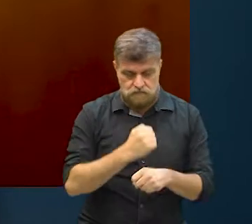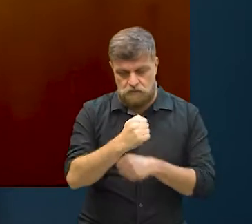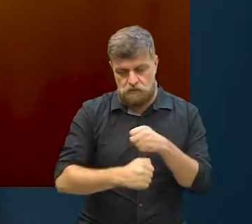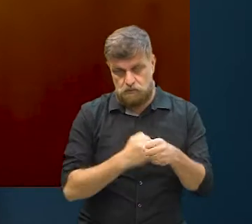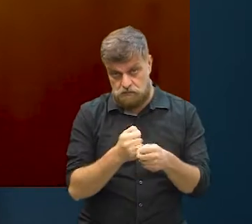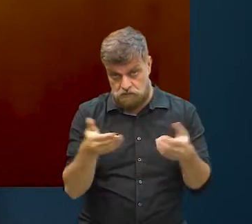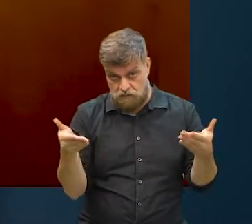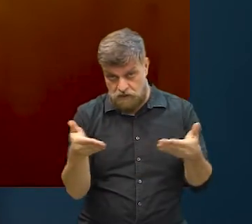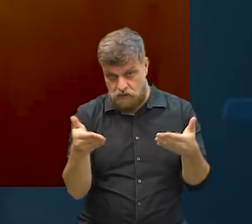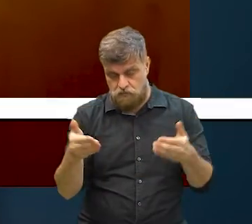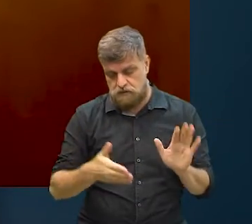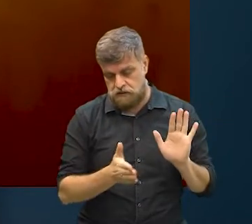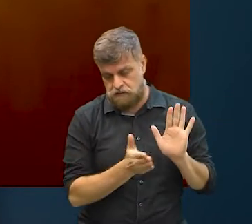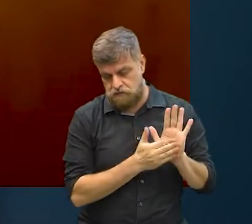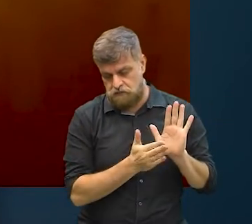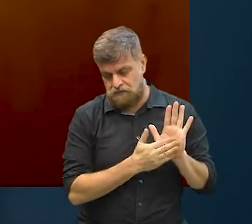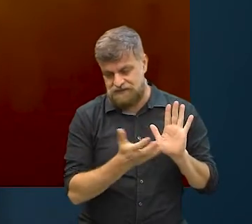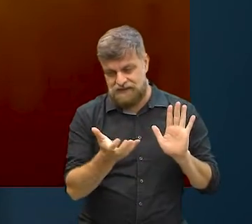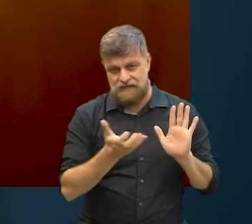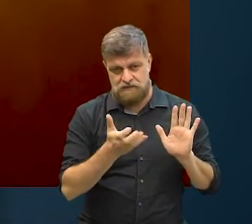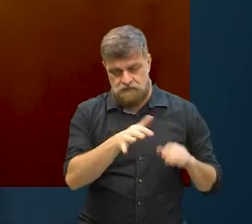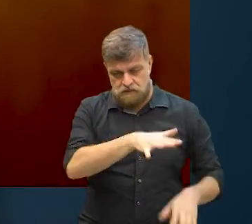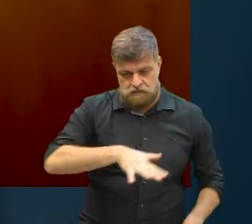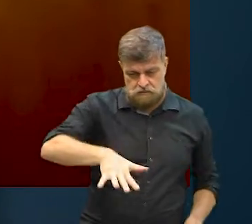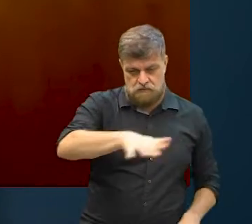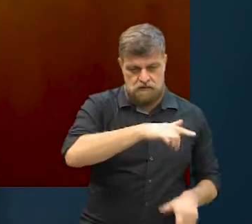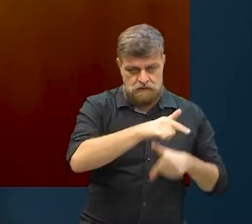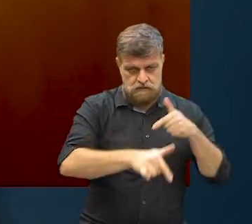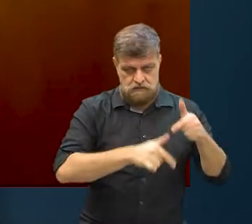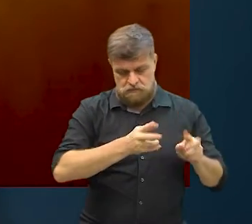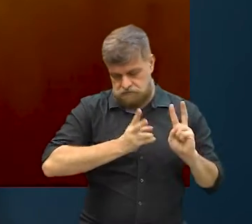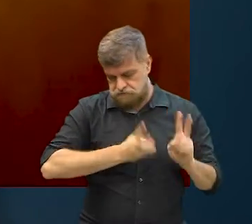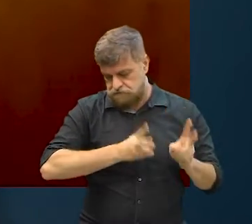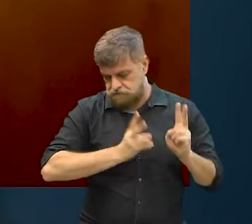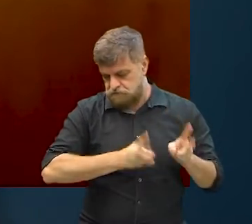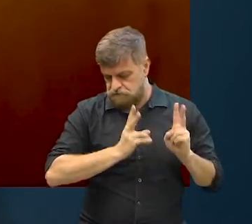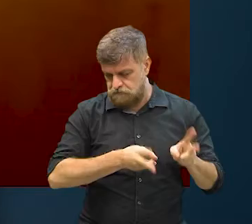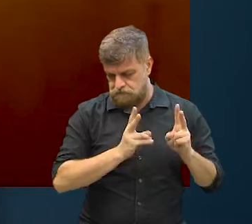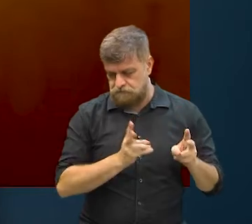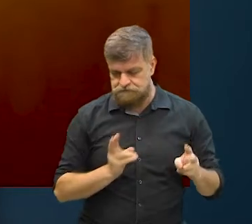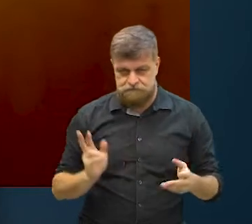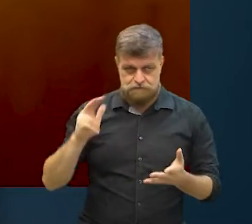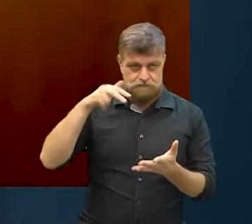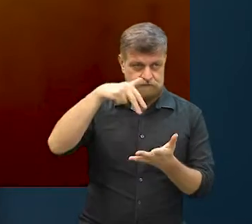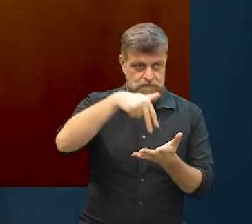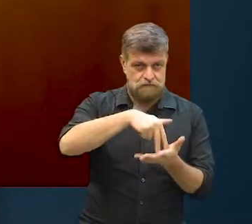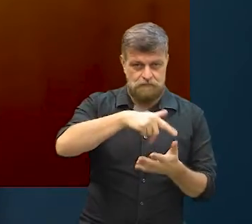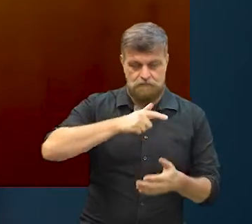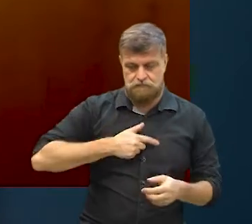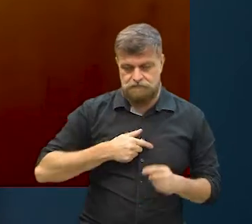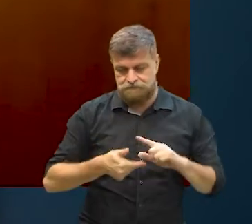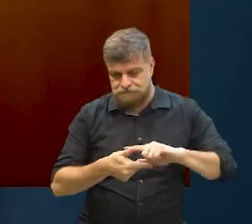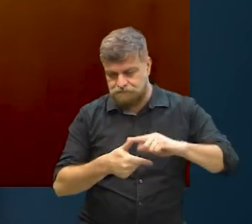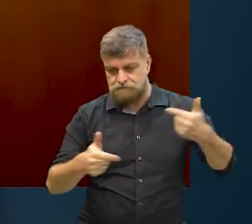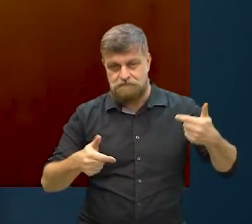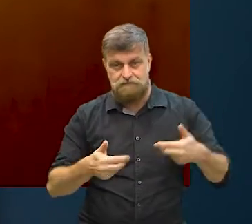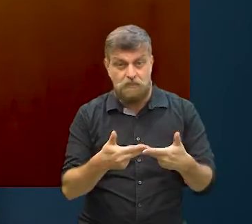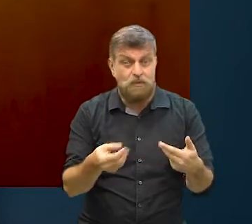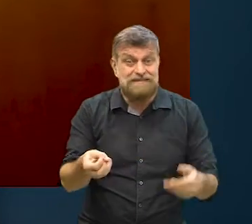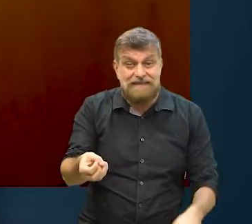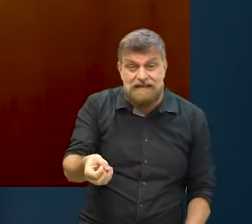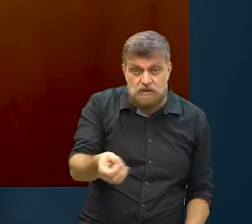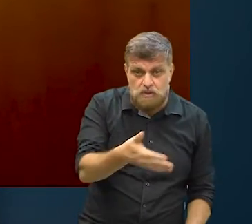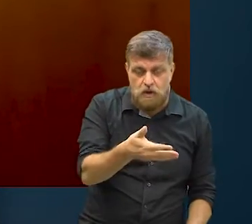Esse ano eu pretendo voltar, né, na área de trabalho, continuar, na verdade, né, trazendo bastante novidade,